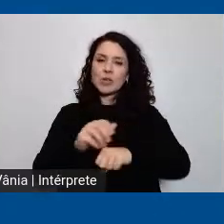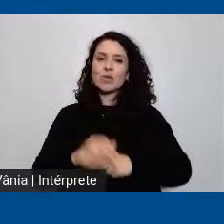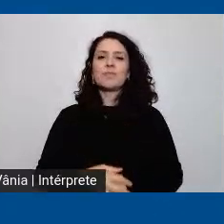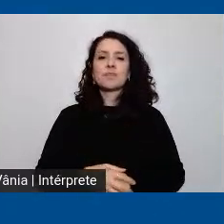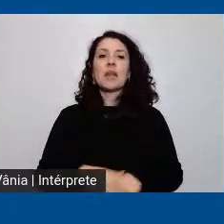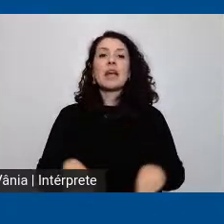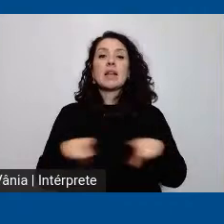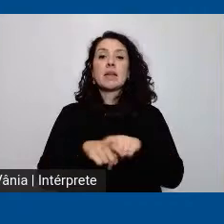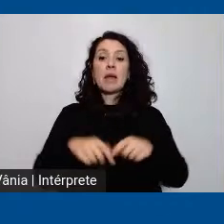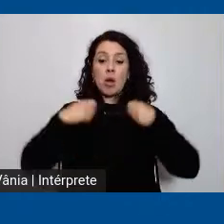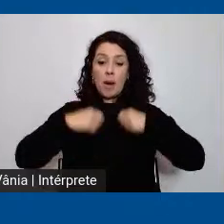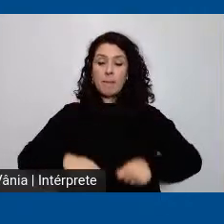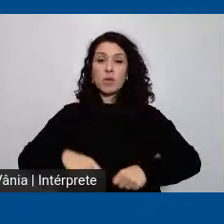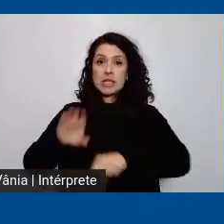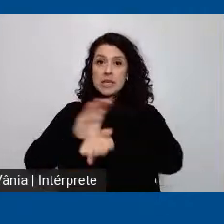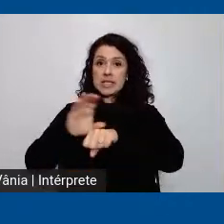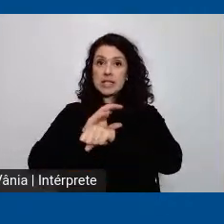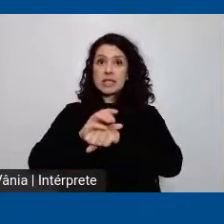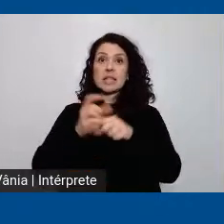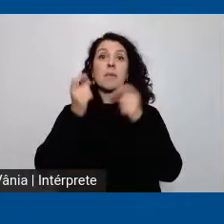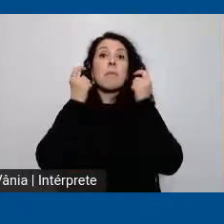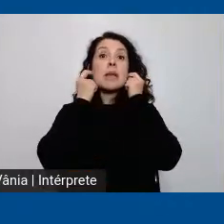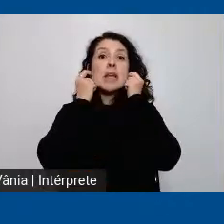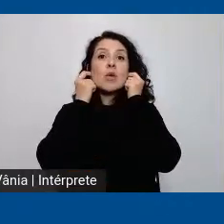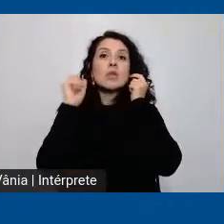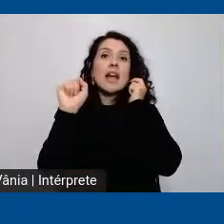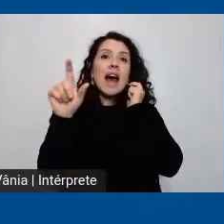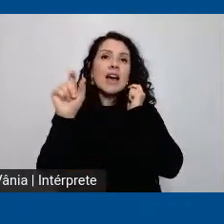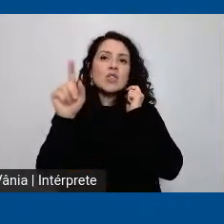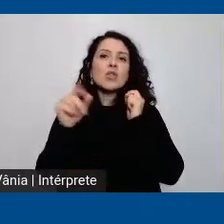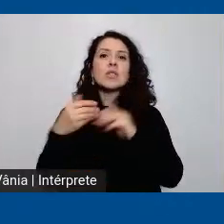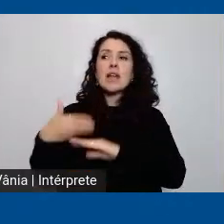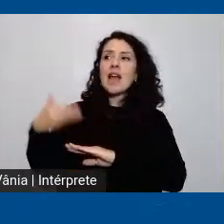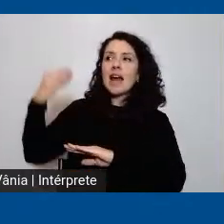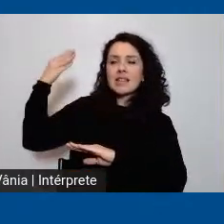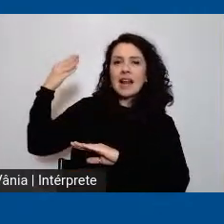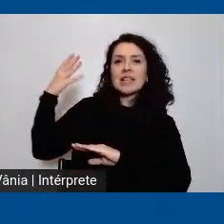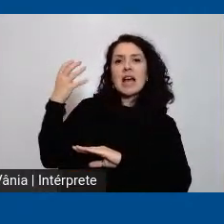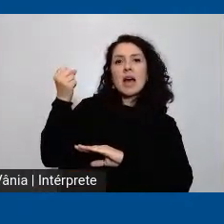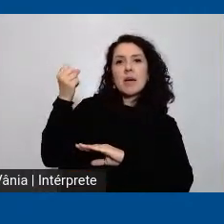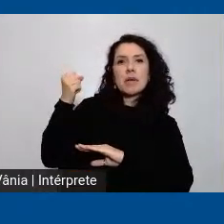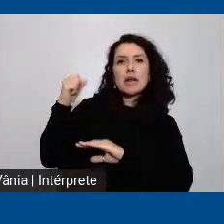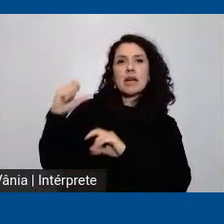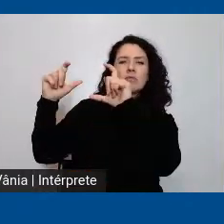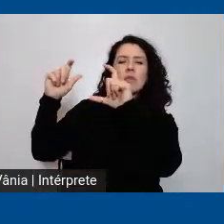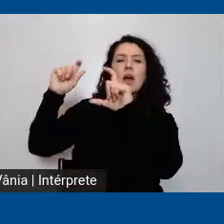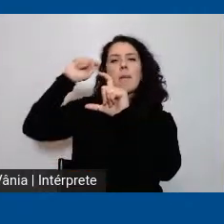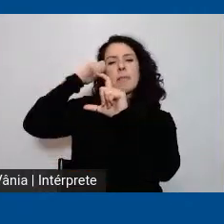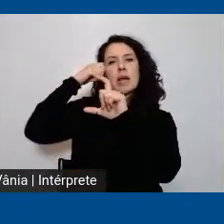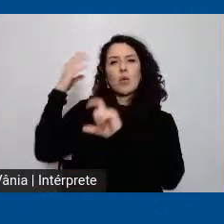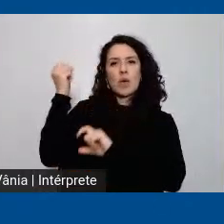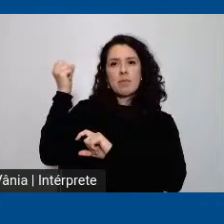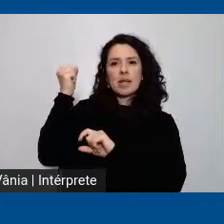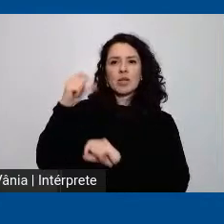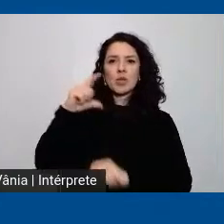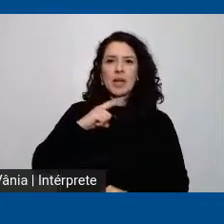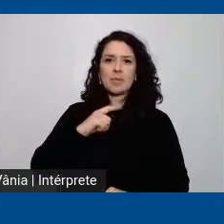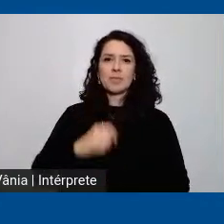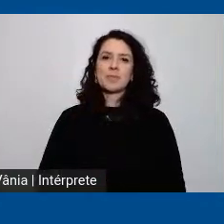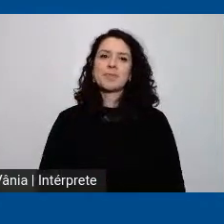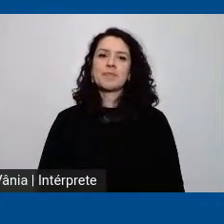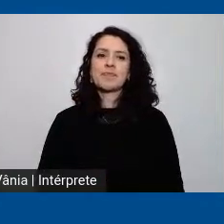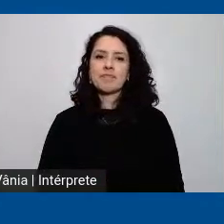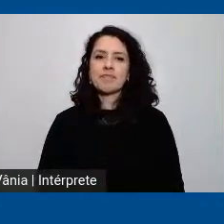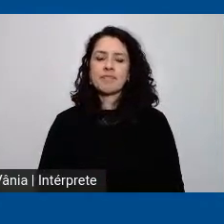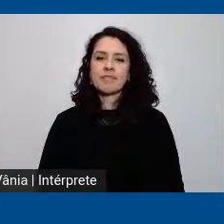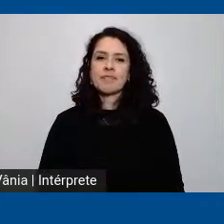blusa cinza, brincos azuis, e atrás de mim tem uma parede branca e um pequeno quadro preto. Antes da gente